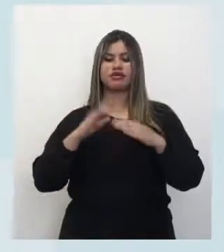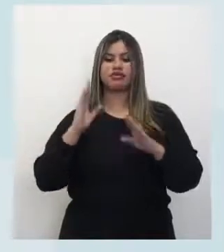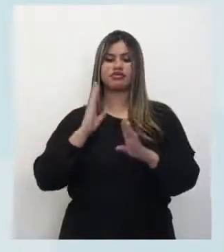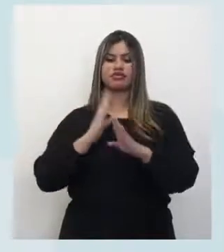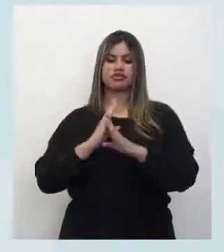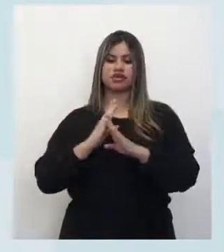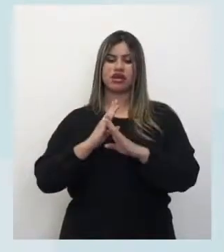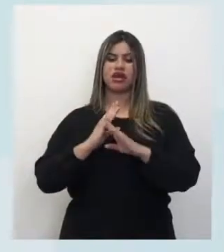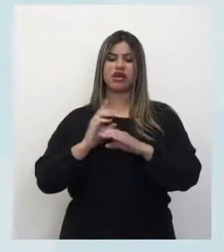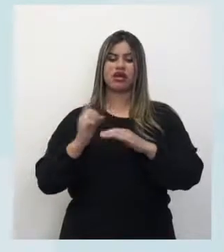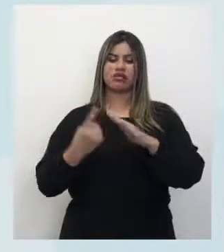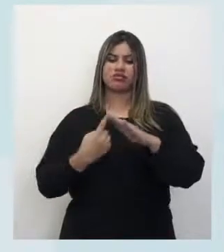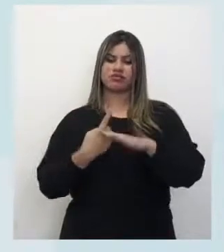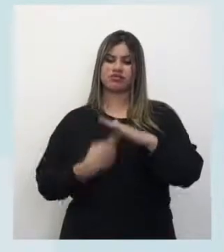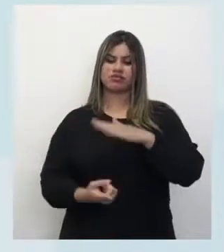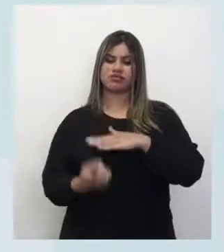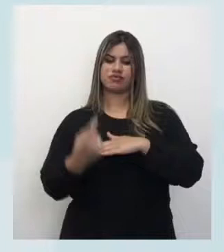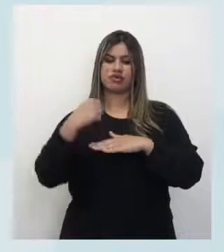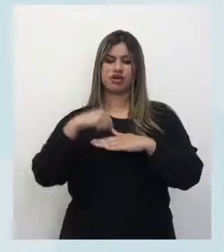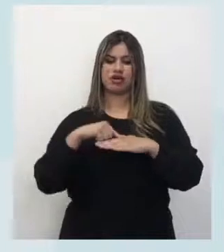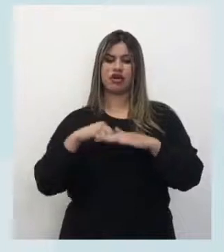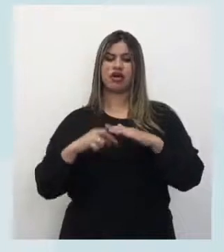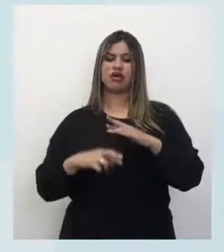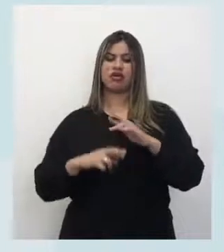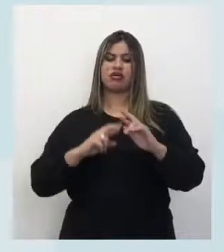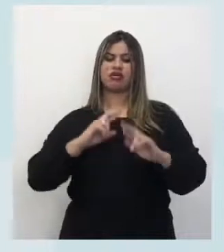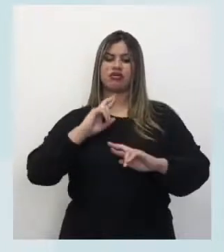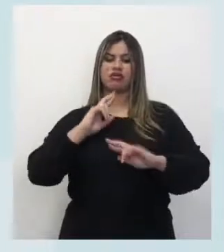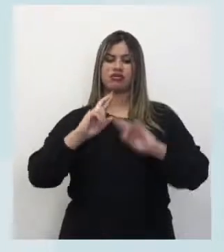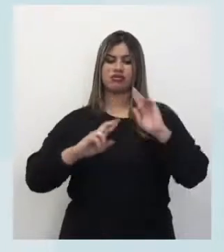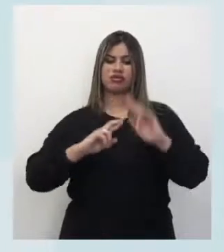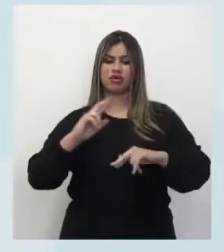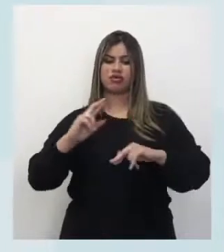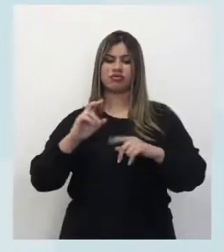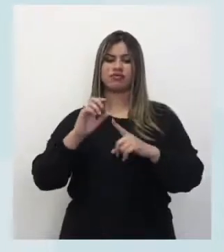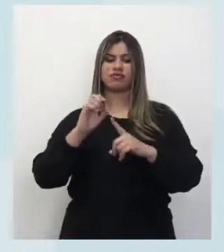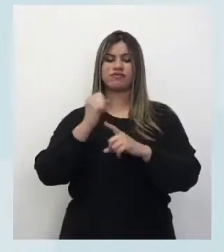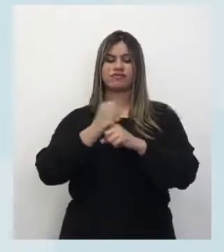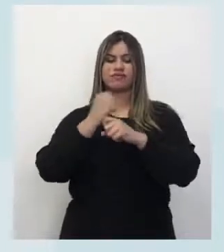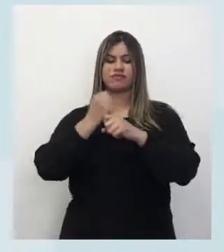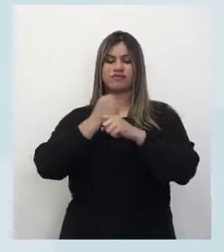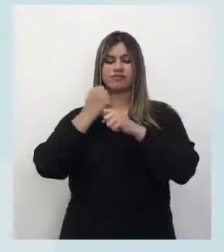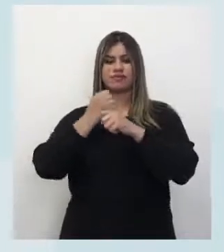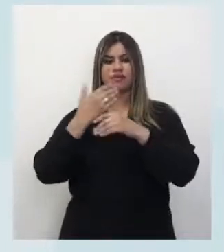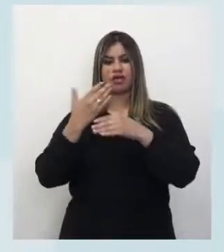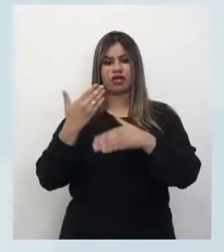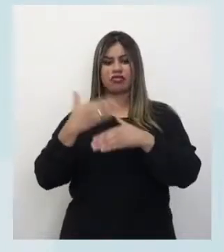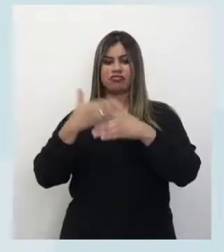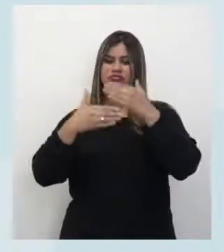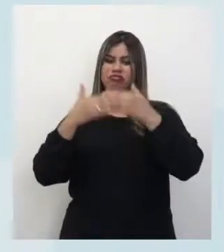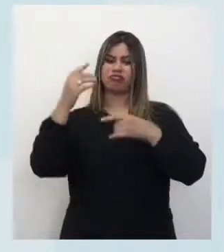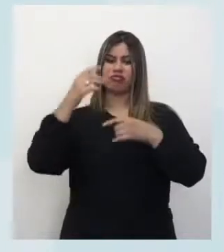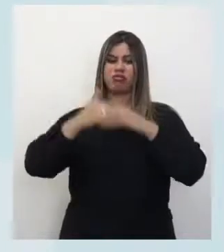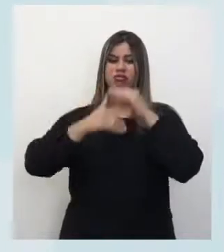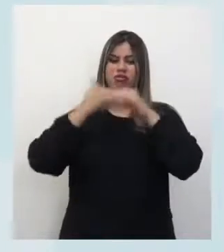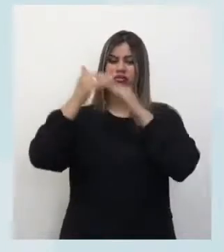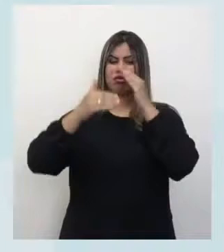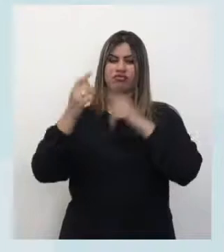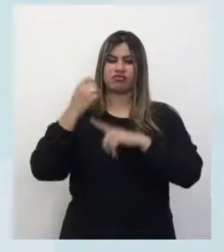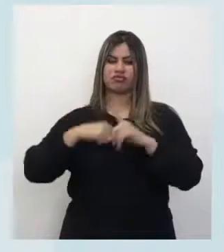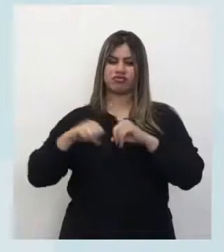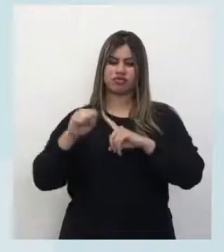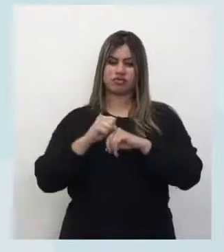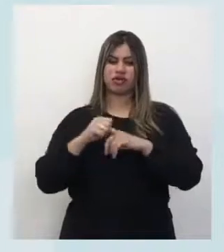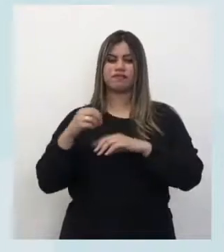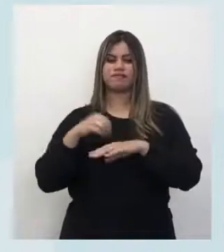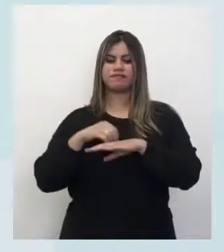identificar as subjetividades como resultado de uma construção social. E eu trouxe como sugestões de atividade pegar aí o material da nossa aula e fazer uma